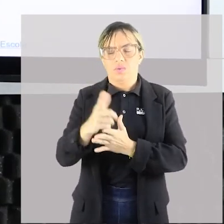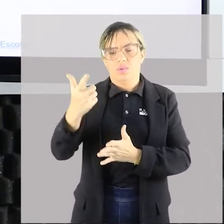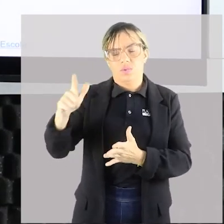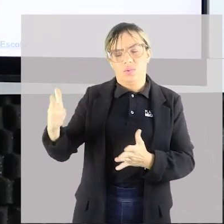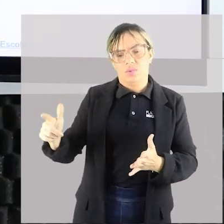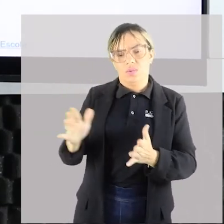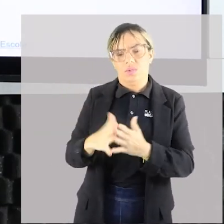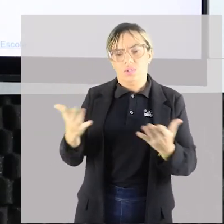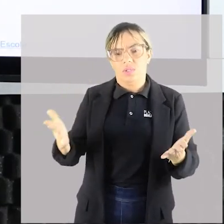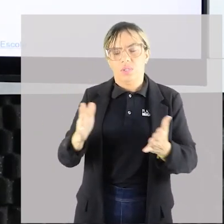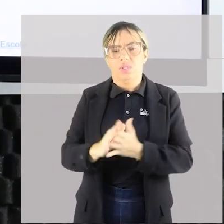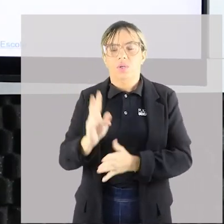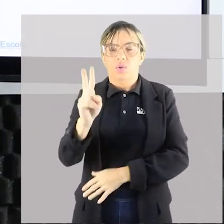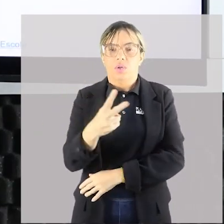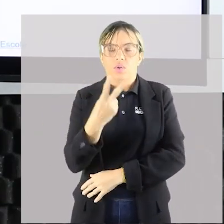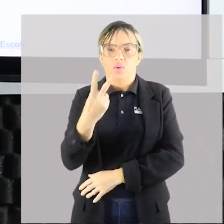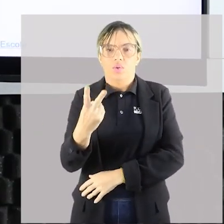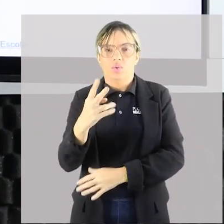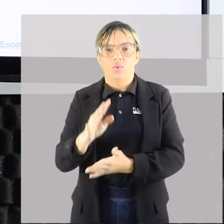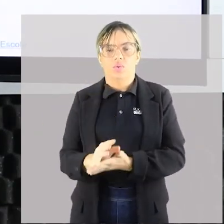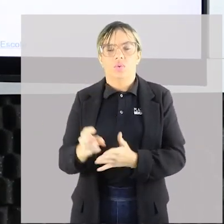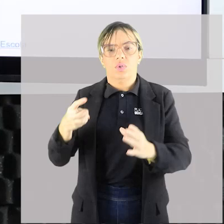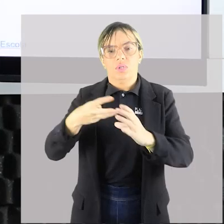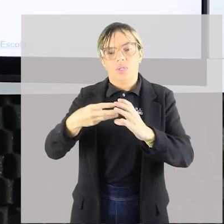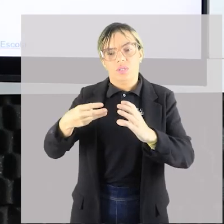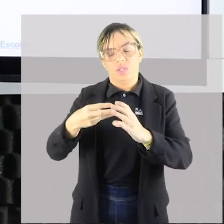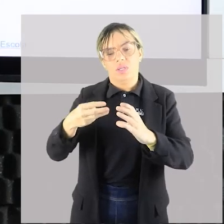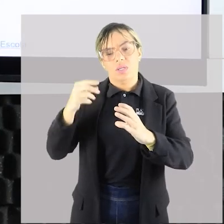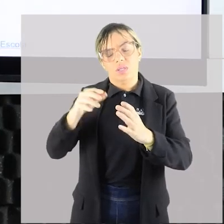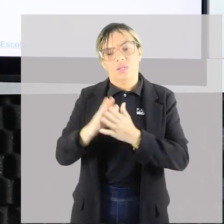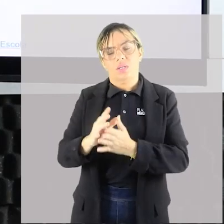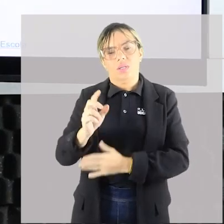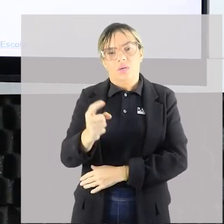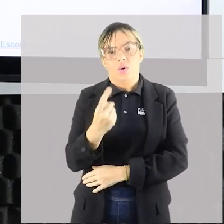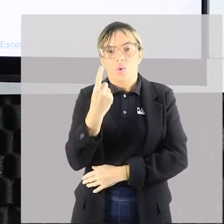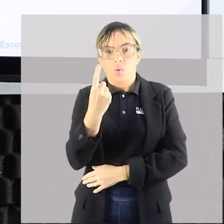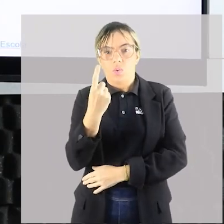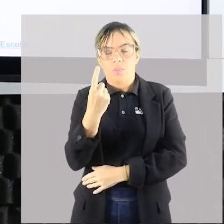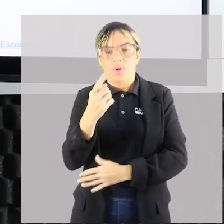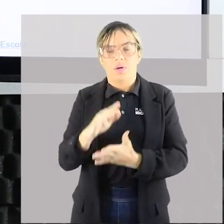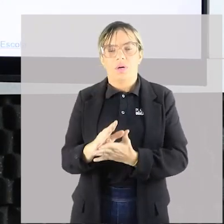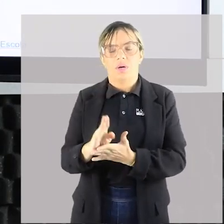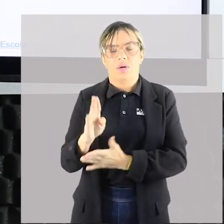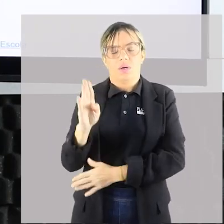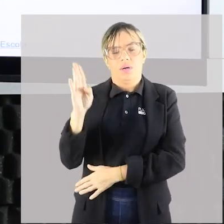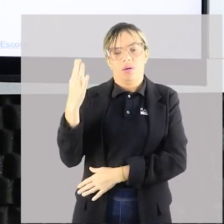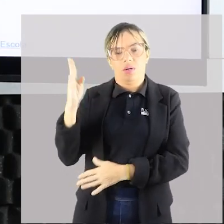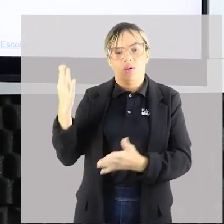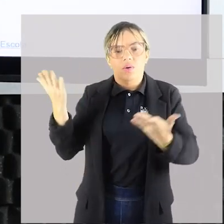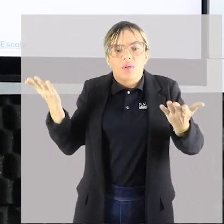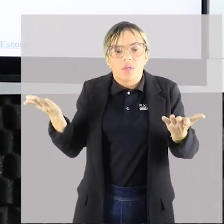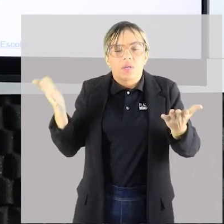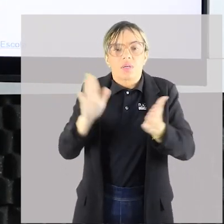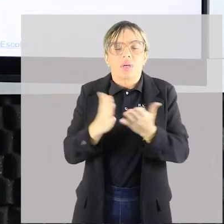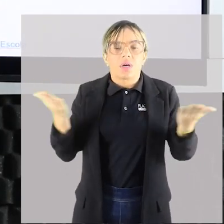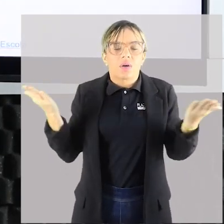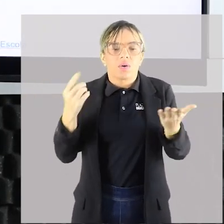Agora eu tenho duas bactérias. Então, o que vai acontecer na bipartição? Essa bactéria ela